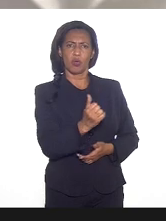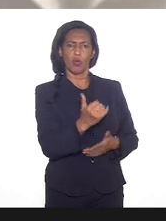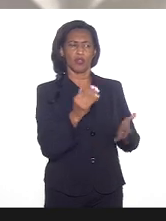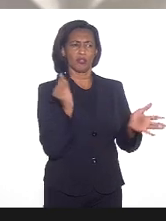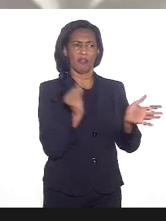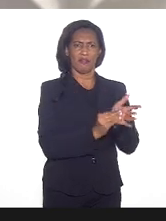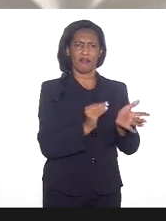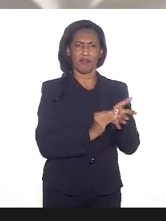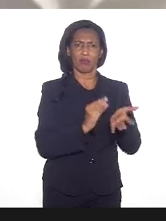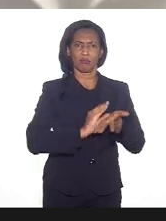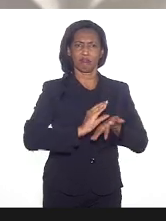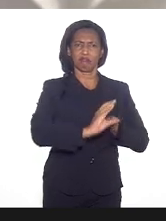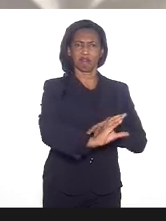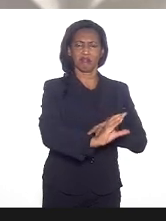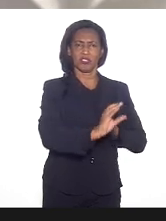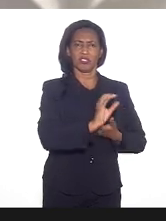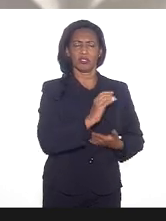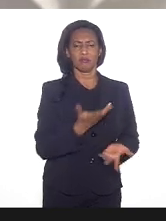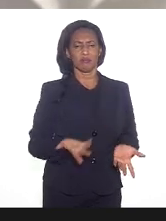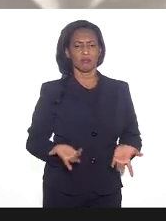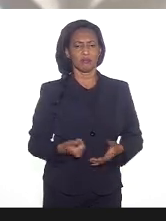ausência de repasse e desvinculação,